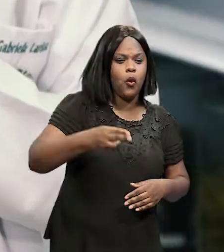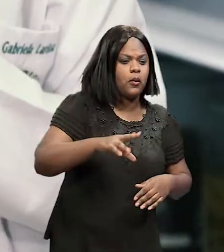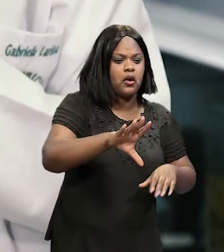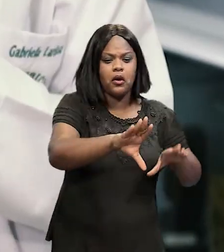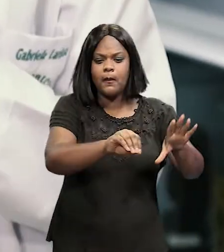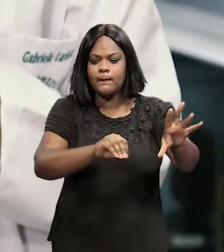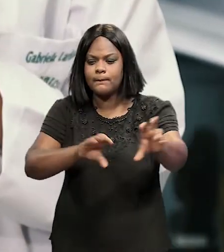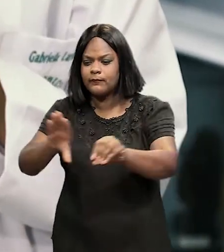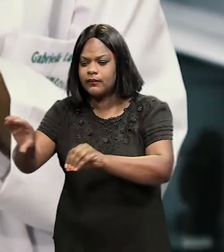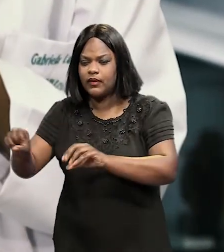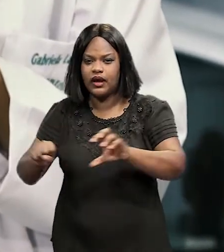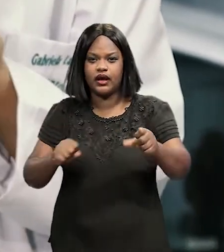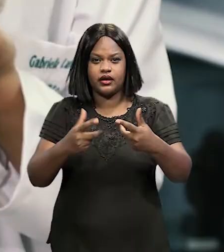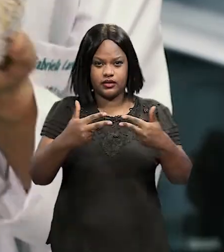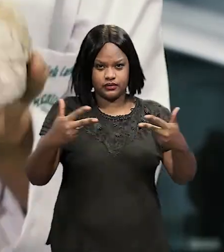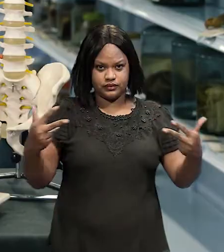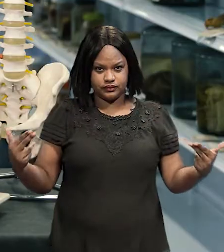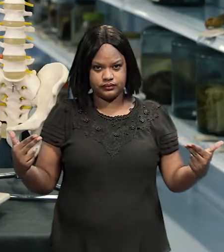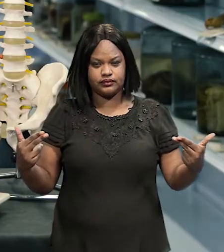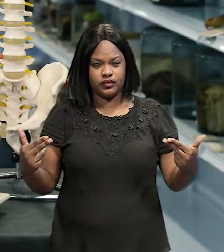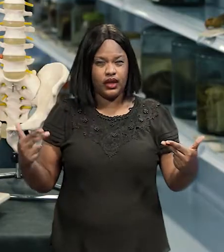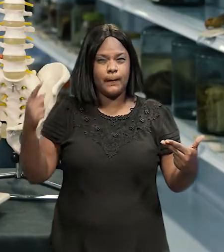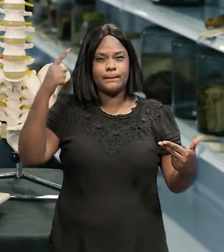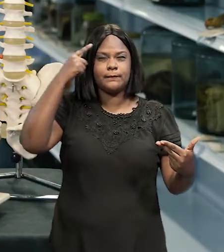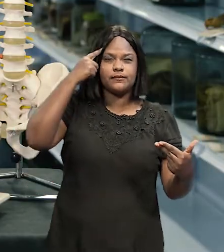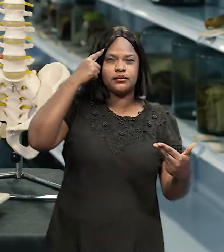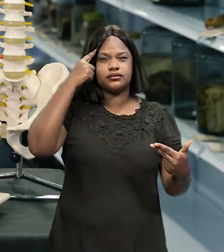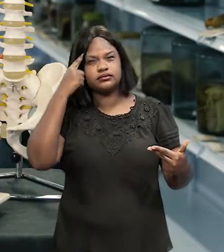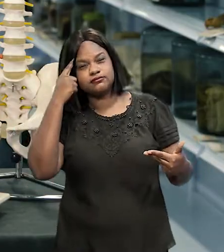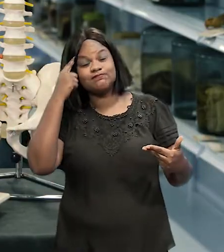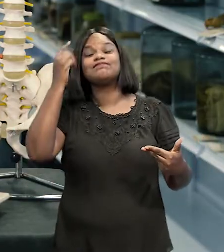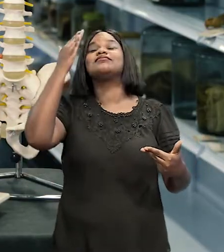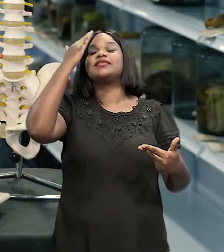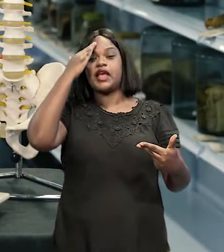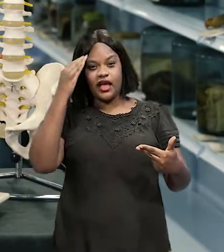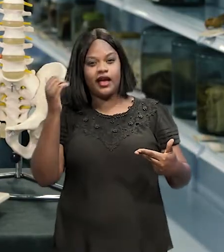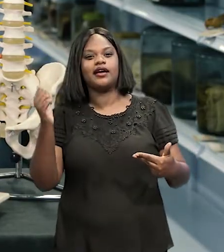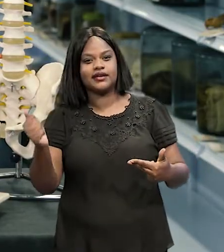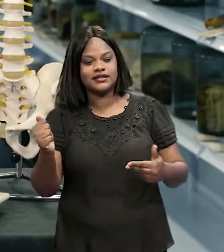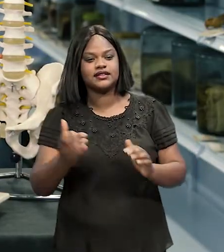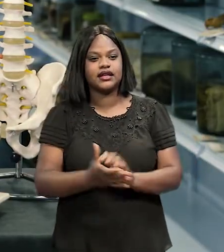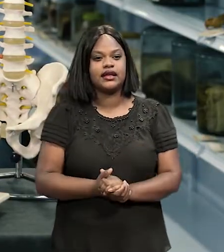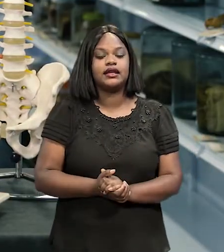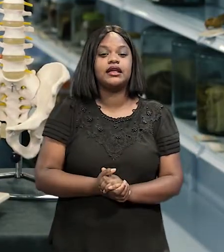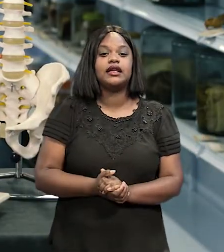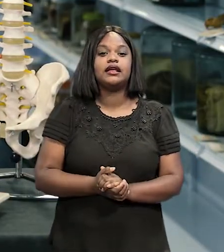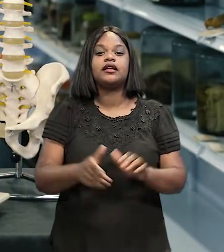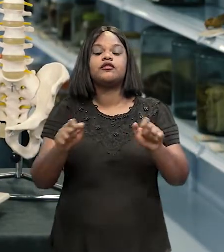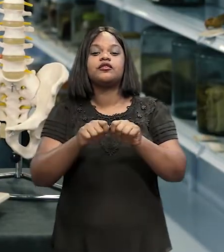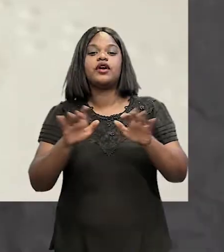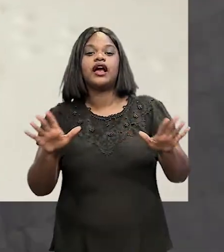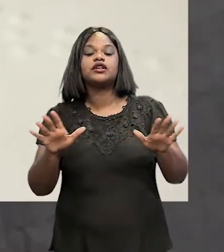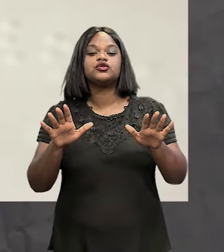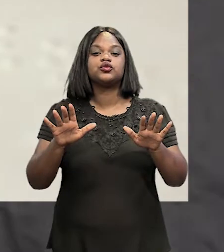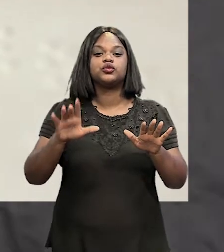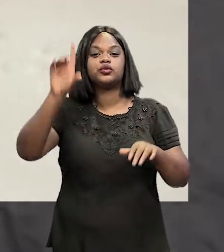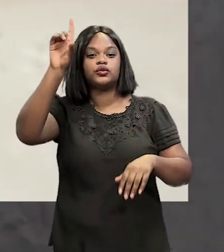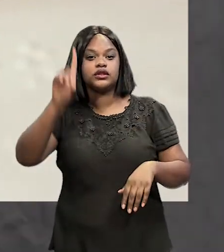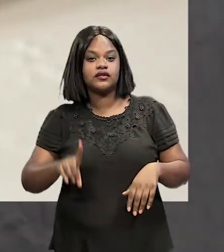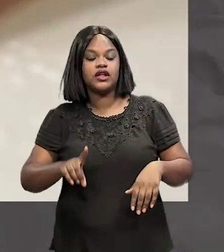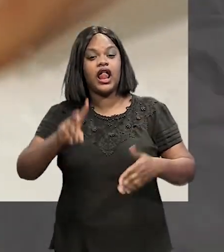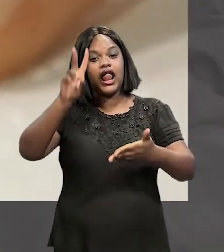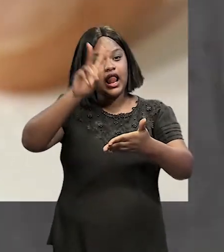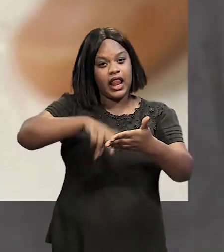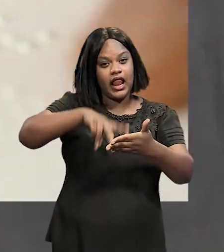os objetos apresentam texturas. Além disso, é o tato que permite que esses deficientes consigam ler o braille, que é